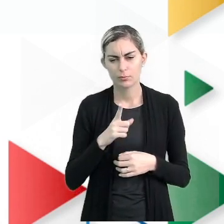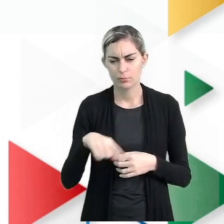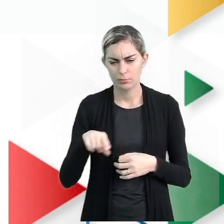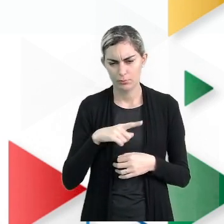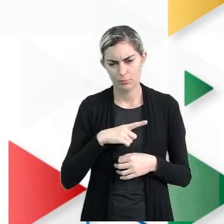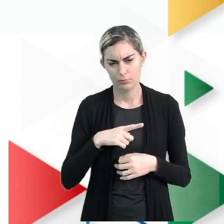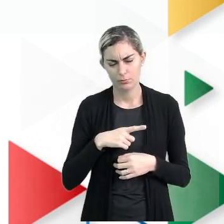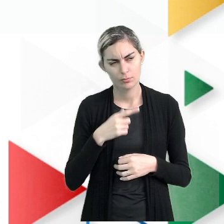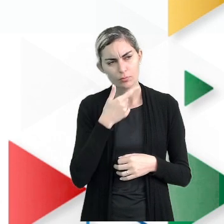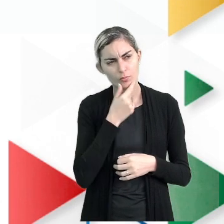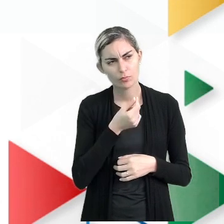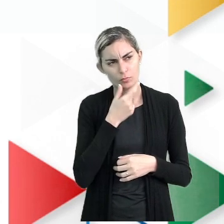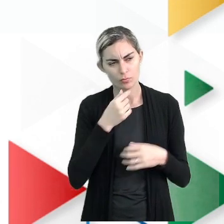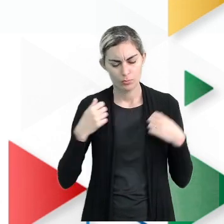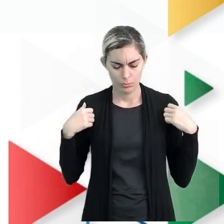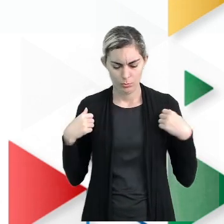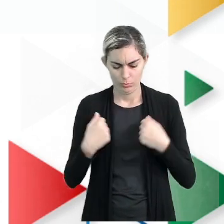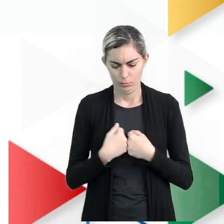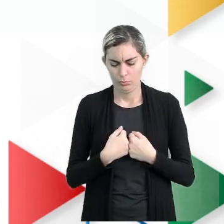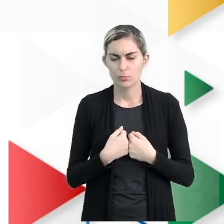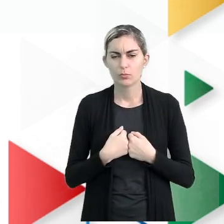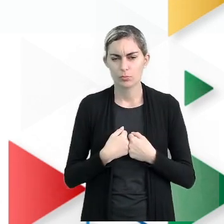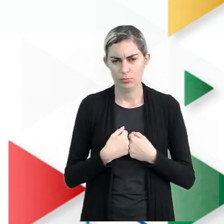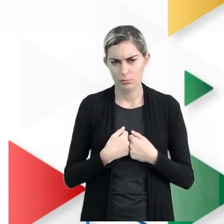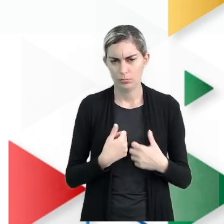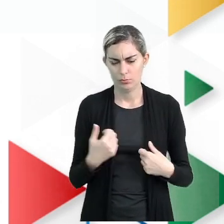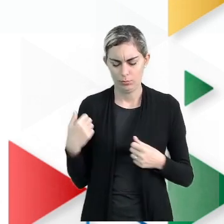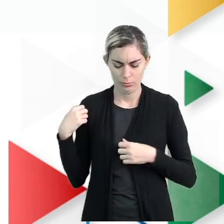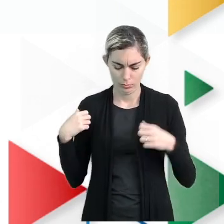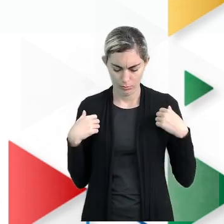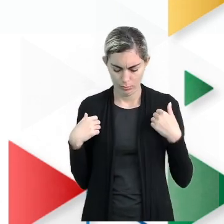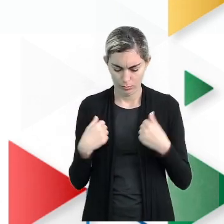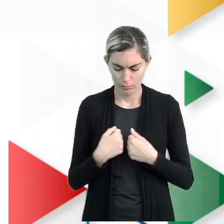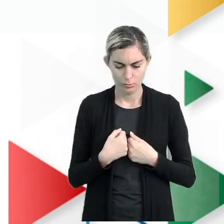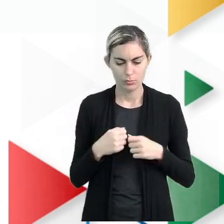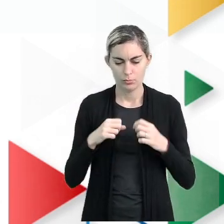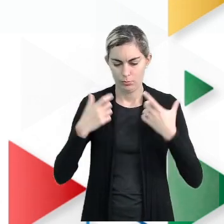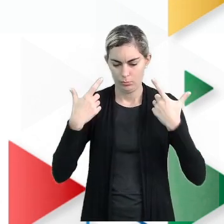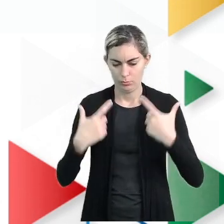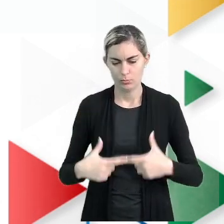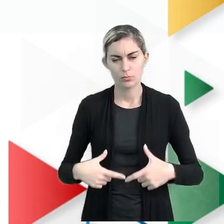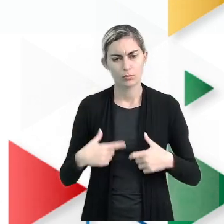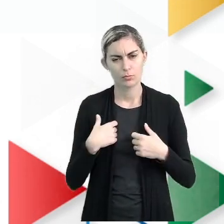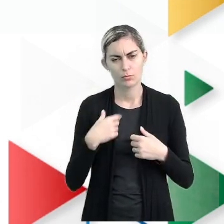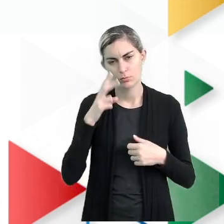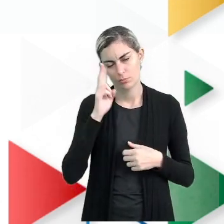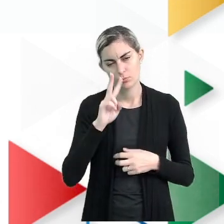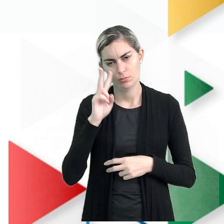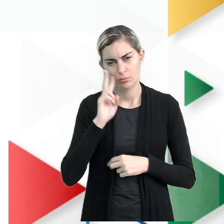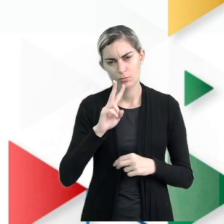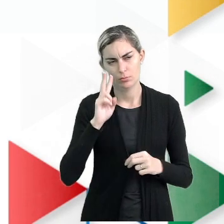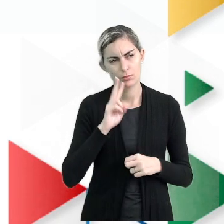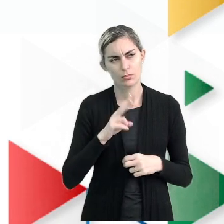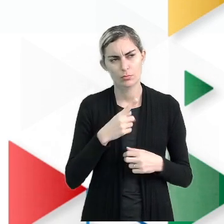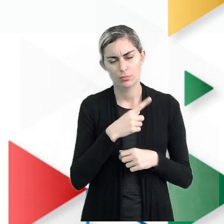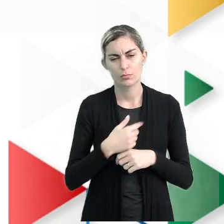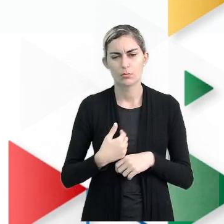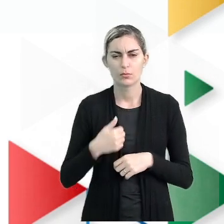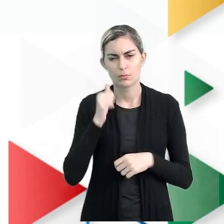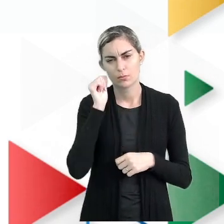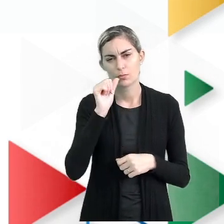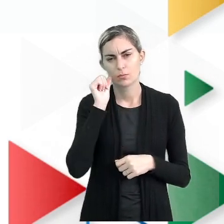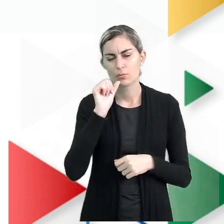quê? Um homem de terno. Exatamente. Você está de terno aí na classe social mais elevada. E ele é branco. E ele é branco, é. E a mulher, o que é